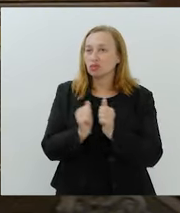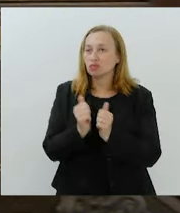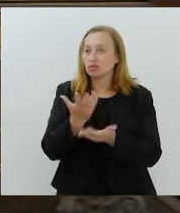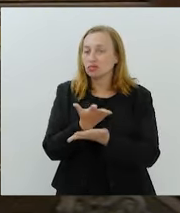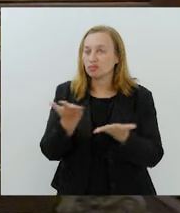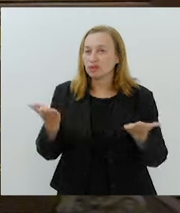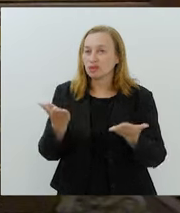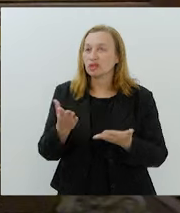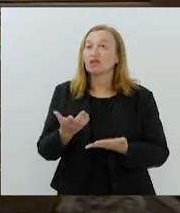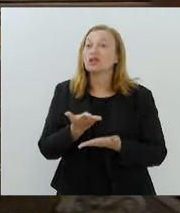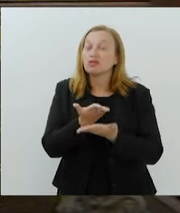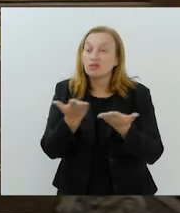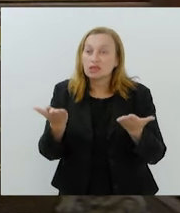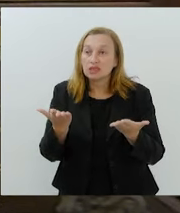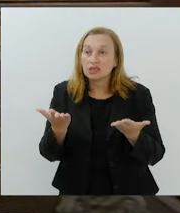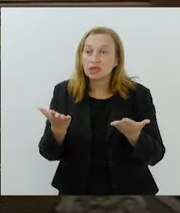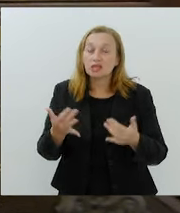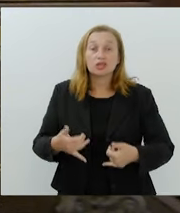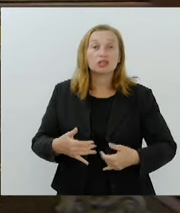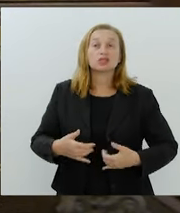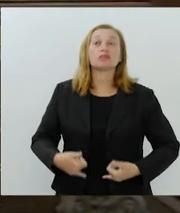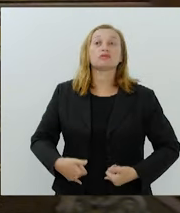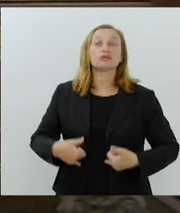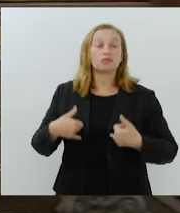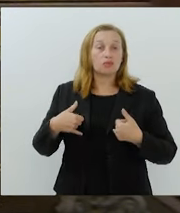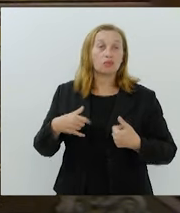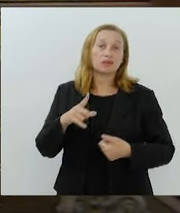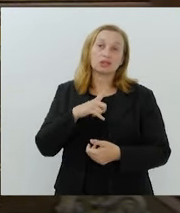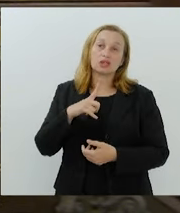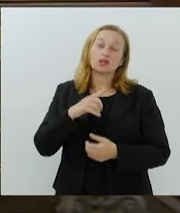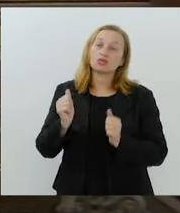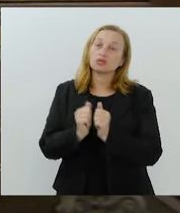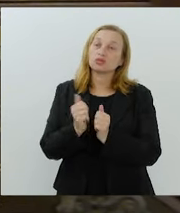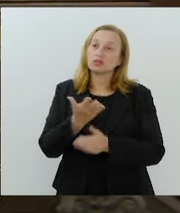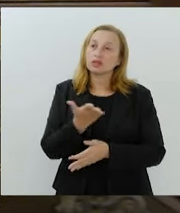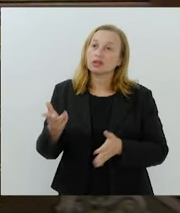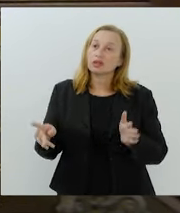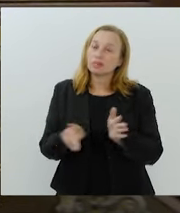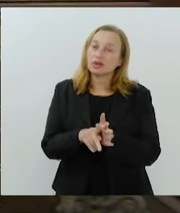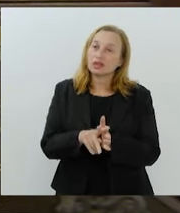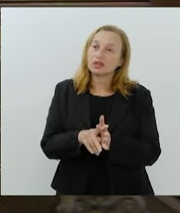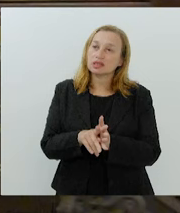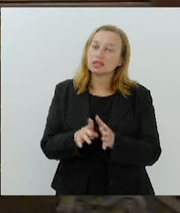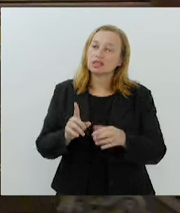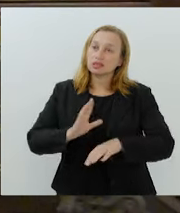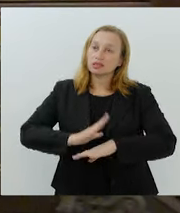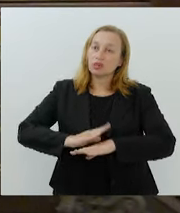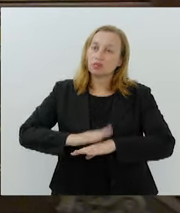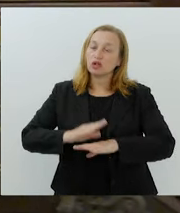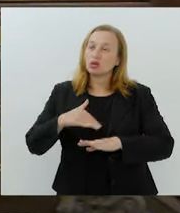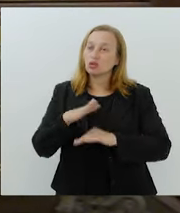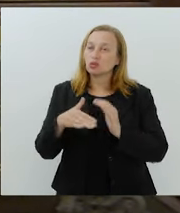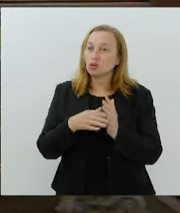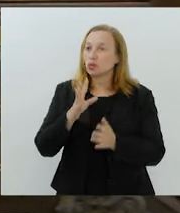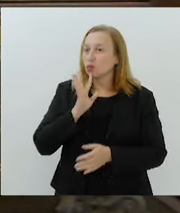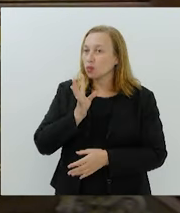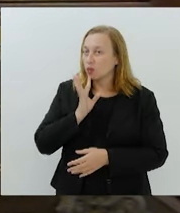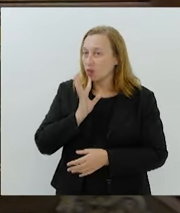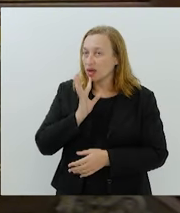E vocês me honram com a presença de vocês, pertencendo a essa confraria. Todos aqui que eu conheço